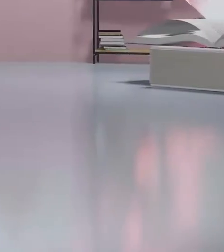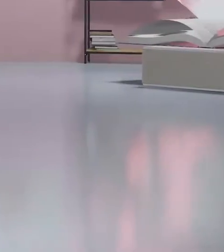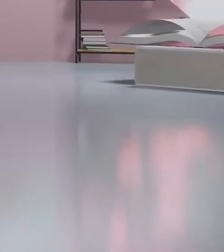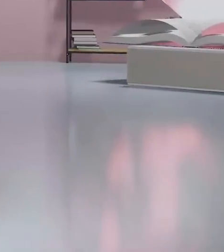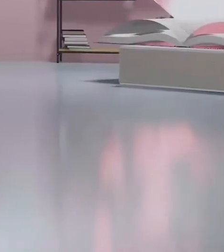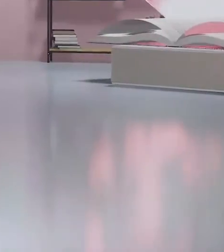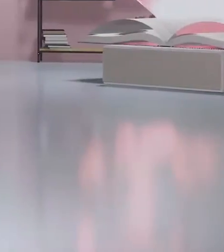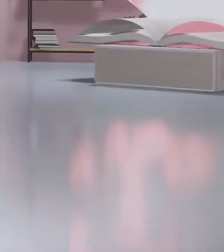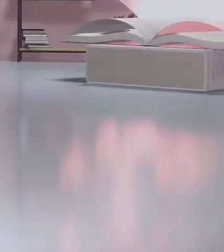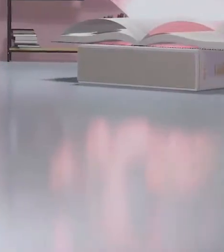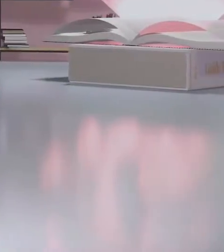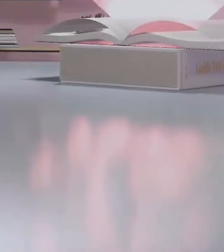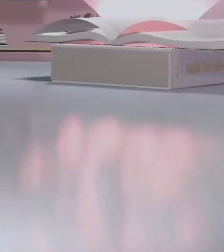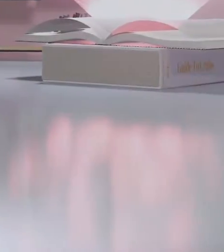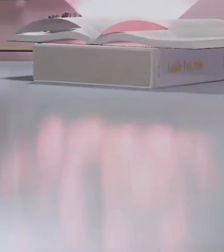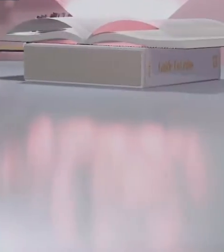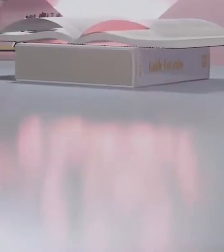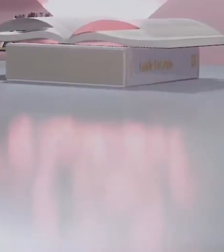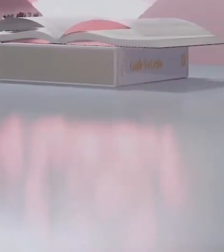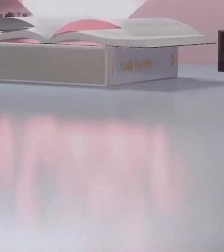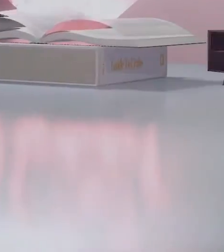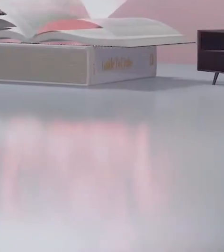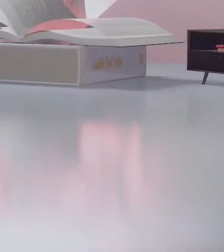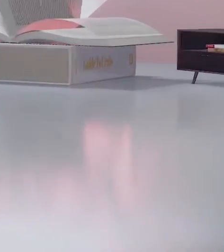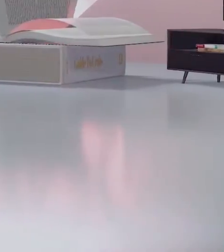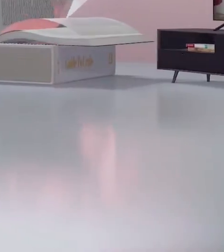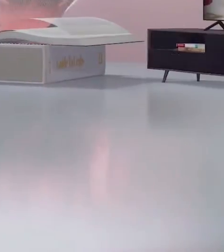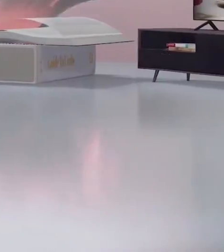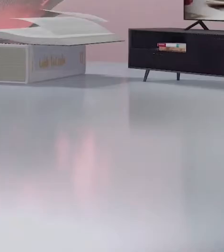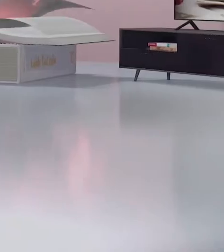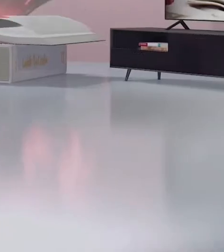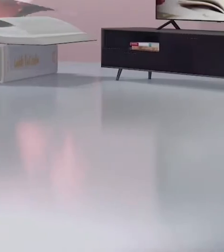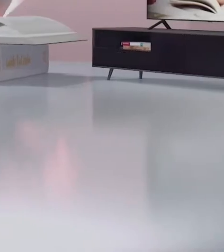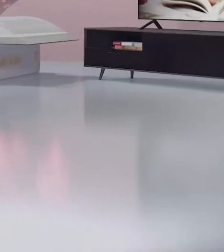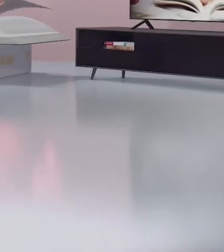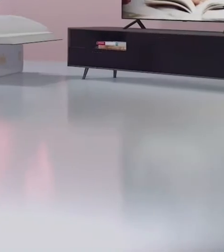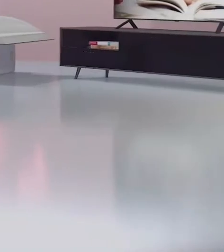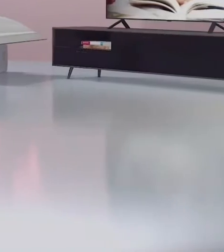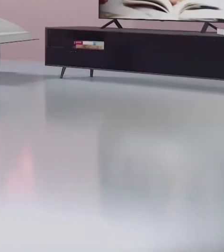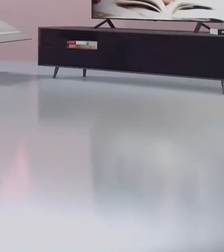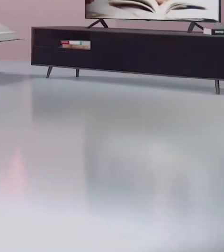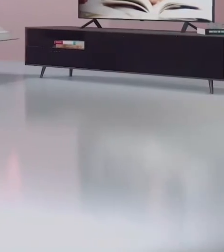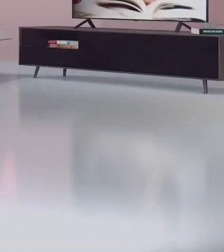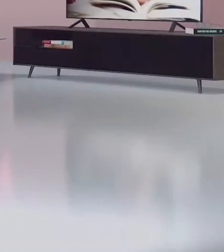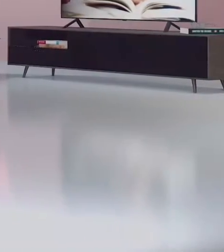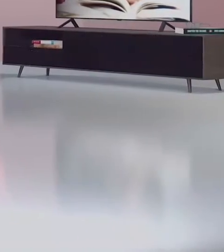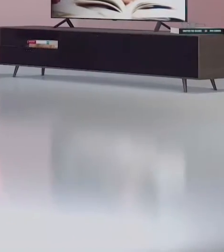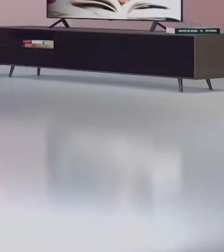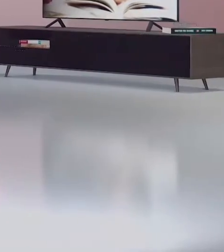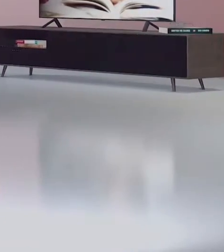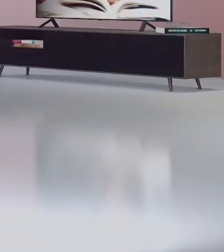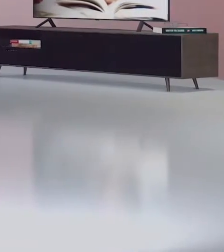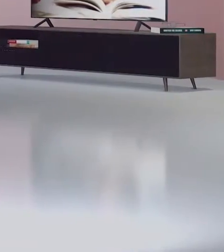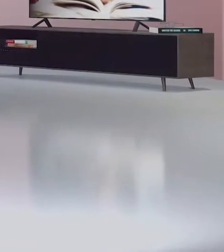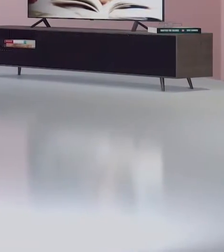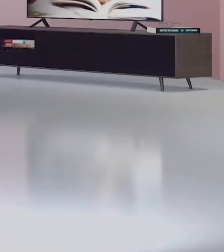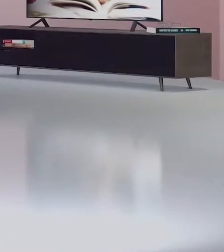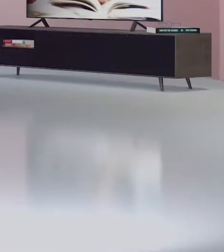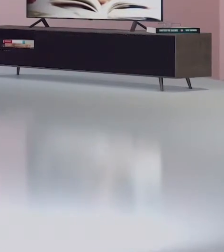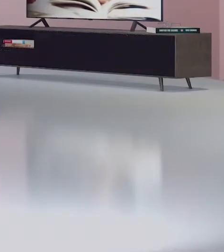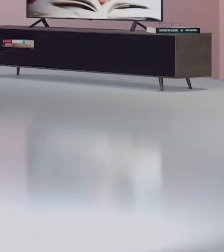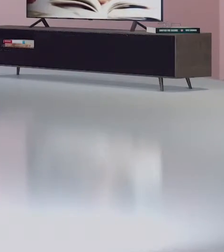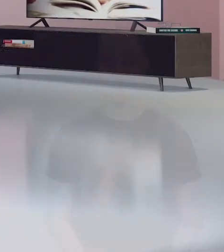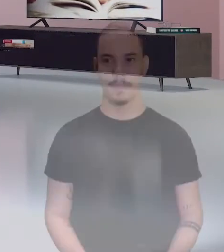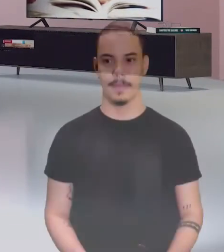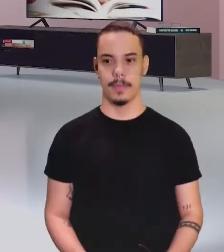Olá, tudo bem, Amadinha? Tudo ótimo, e contigo? Tá tudo bem, olha só. Então, nós vamos iniciando com